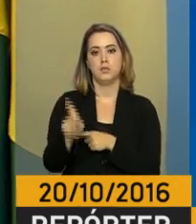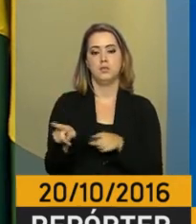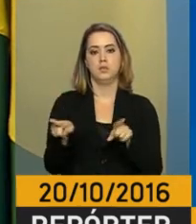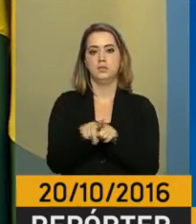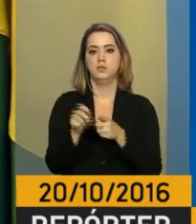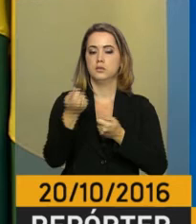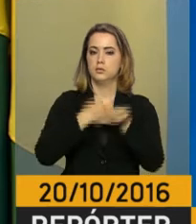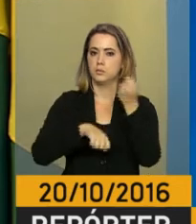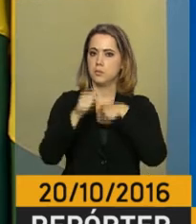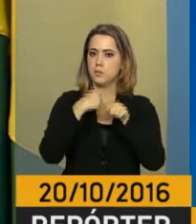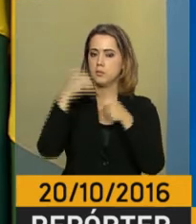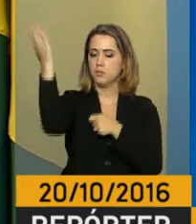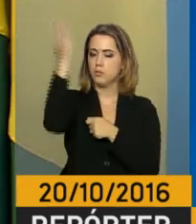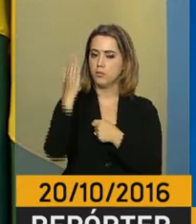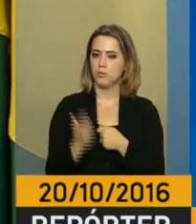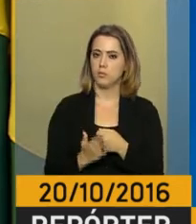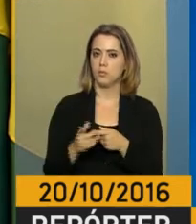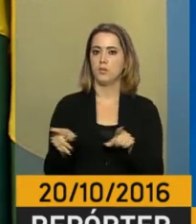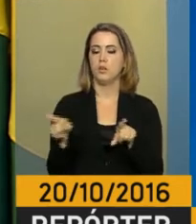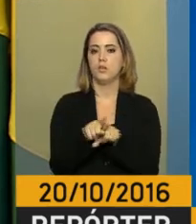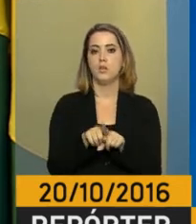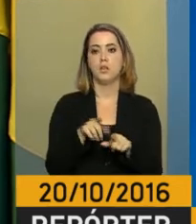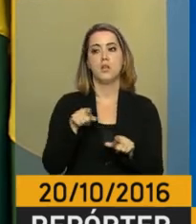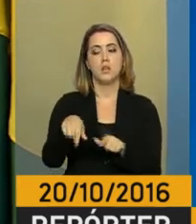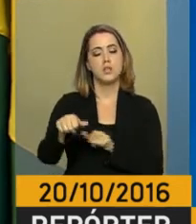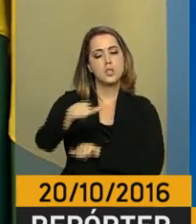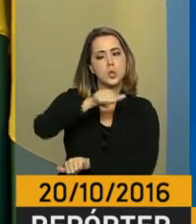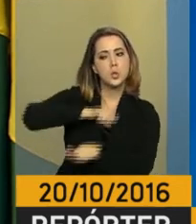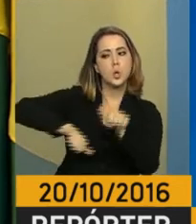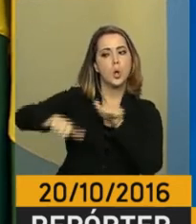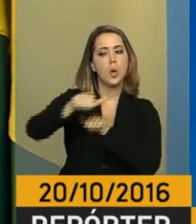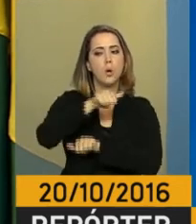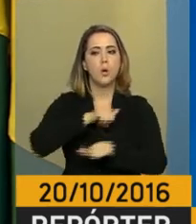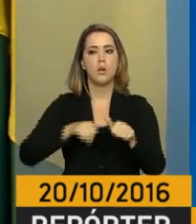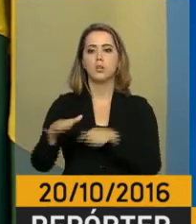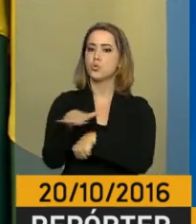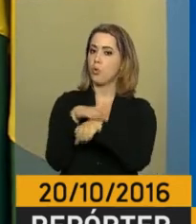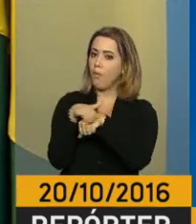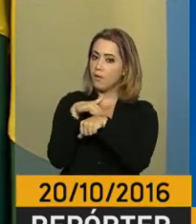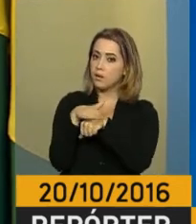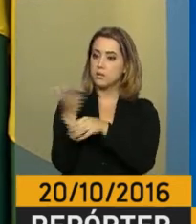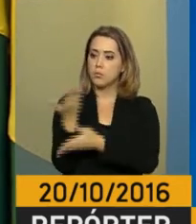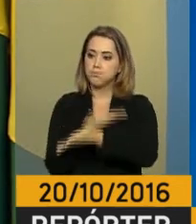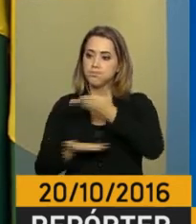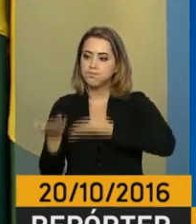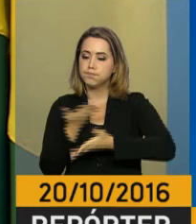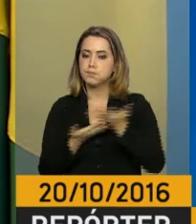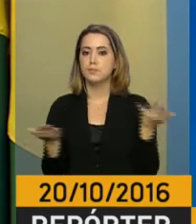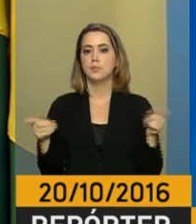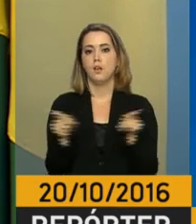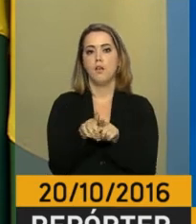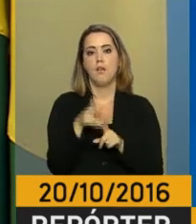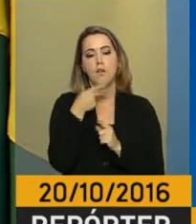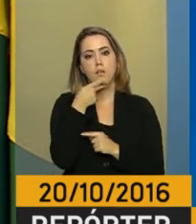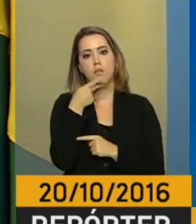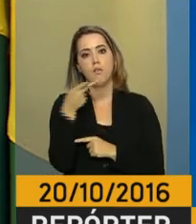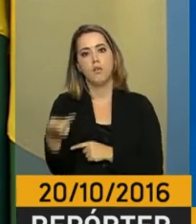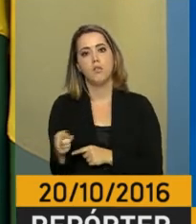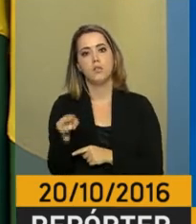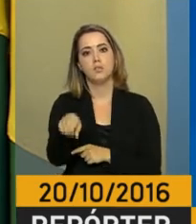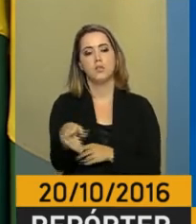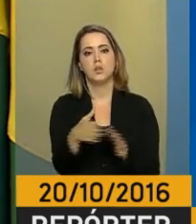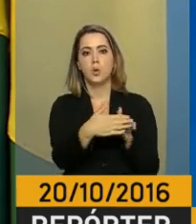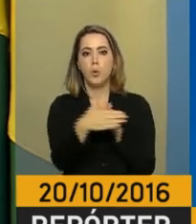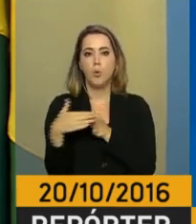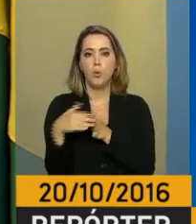brasileira em geral. No contexto dessa troca de ideias, o presidente Michel Temer expressou a seu homólogo russo o